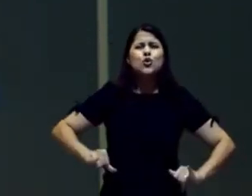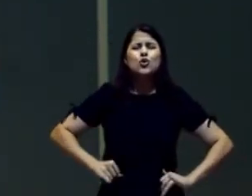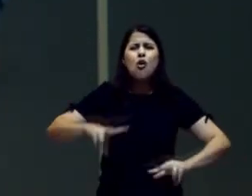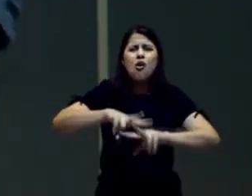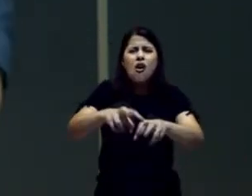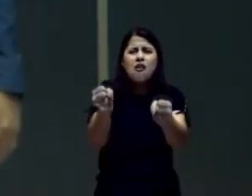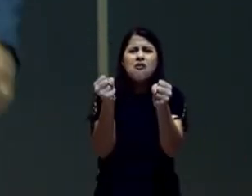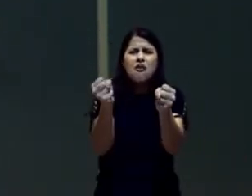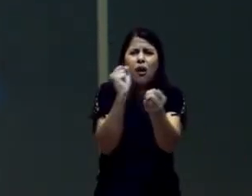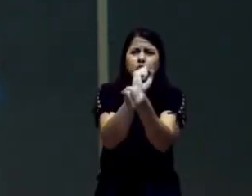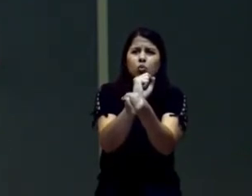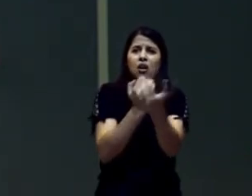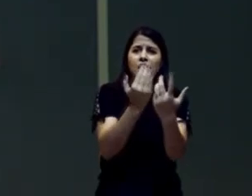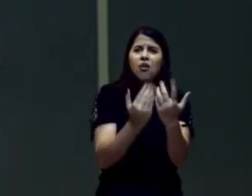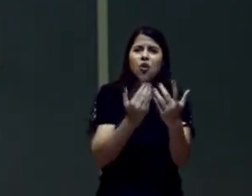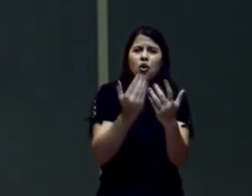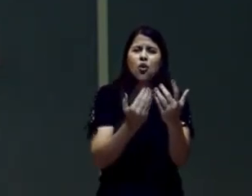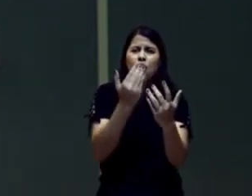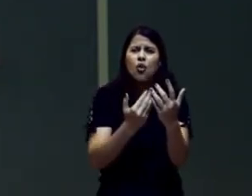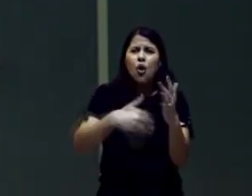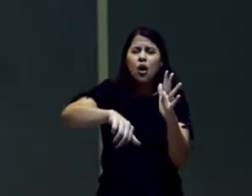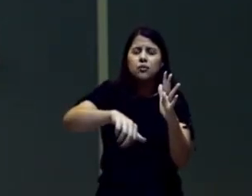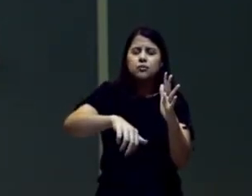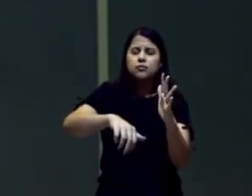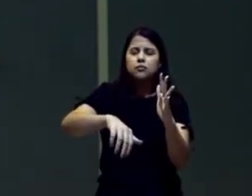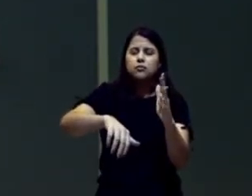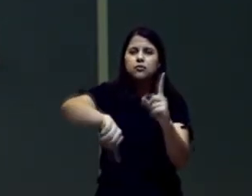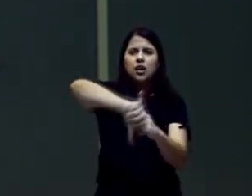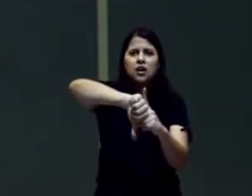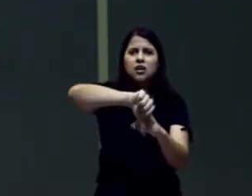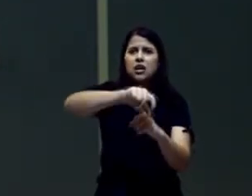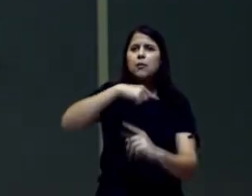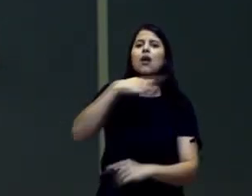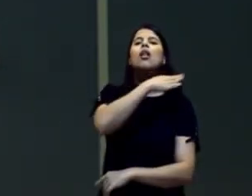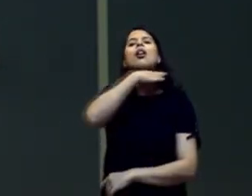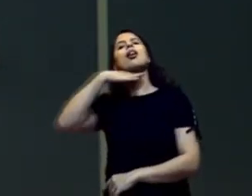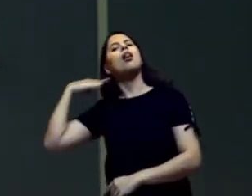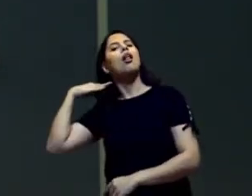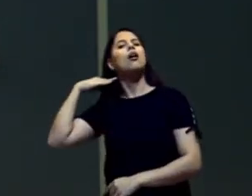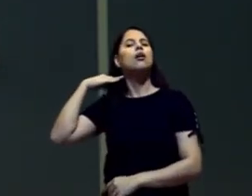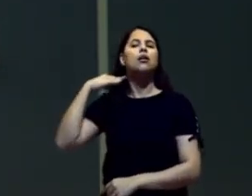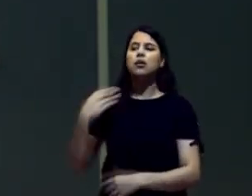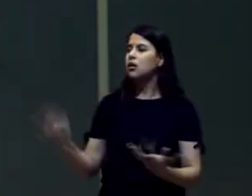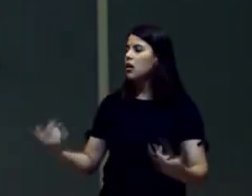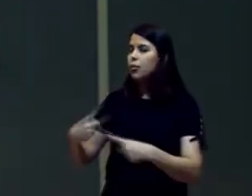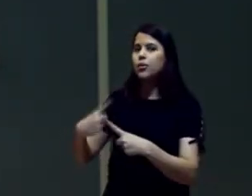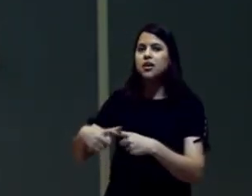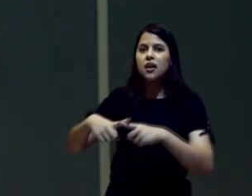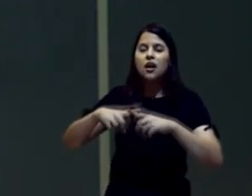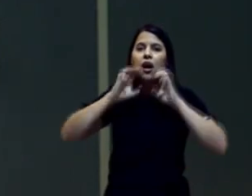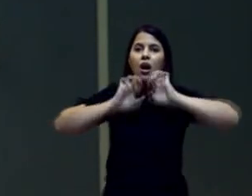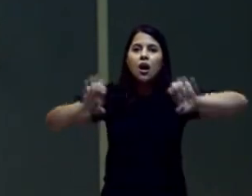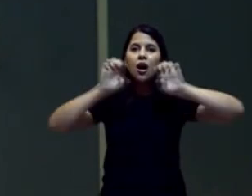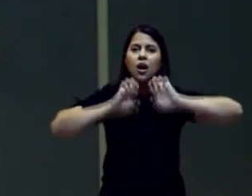um malfeitor e que está dizendo: a minha cabeça vai rolar pelo que eu ensinei para você, Timóteo, mas eu tenho um